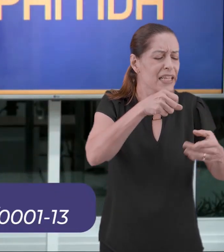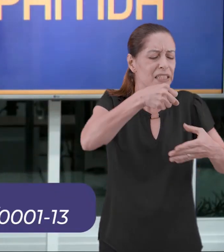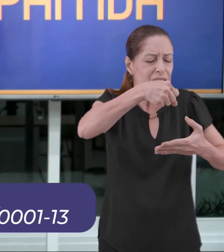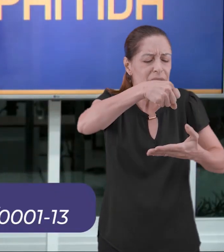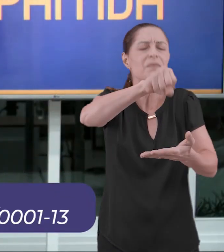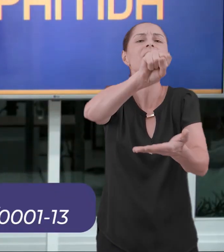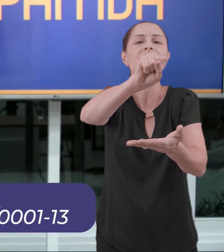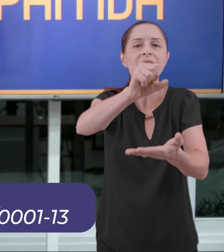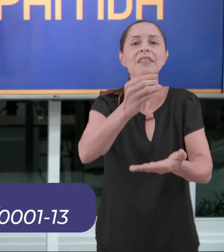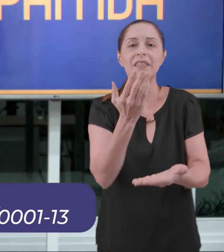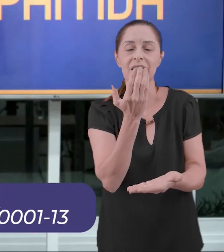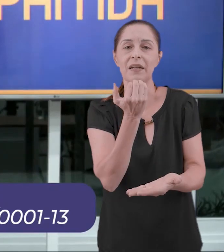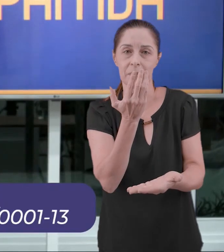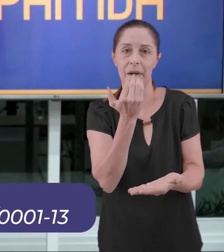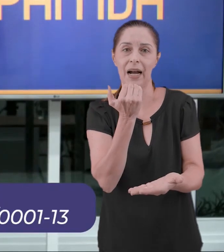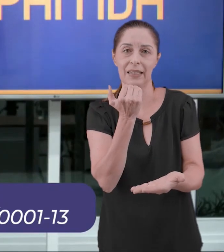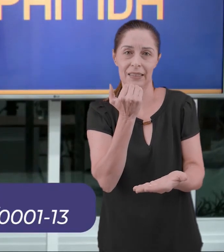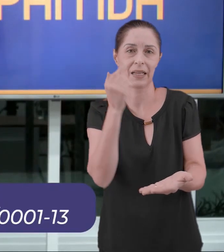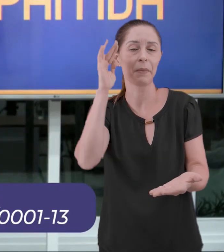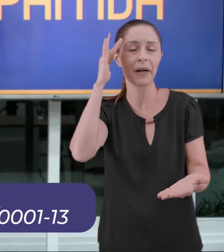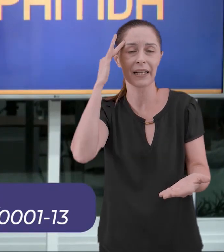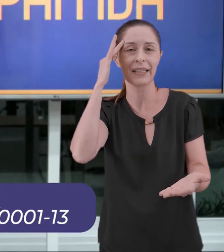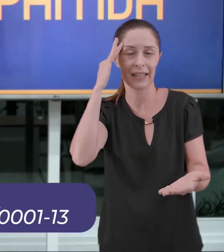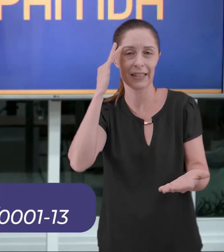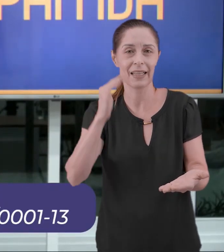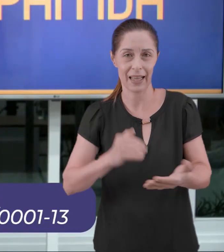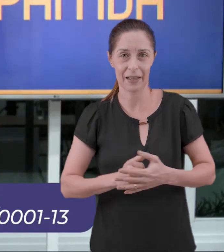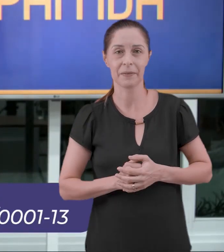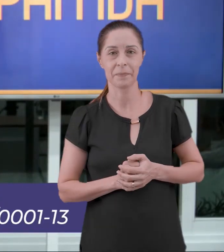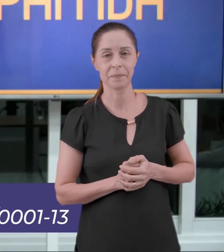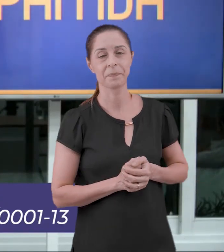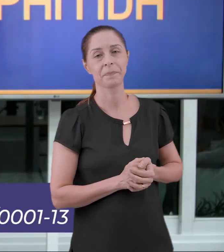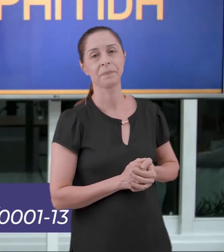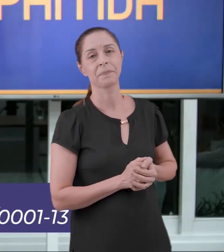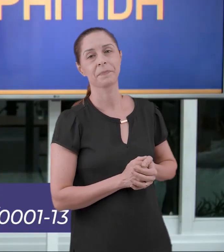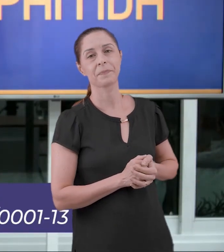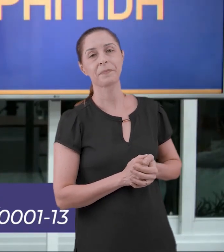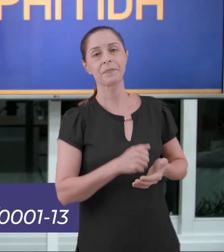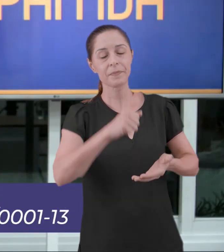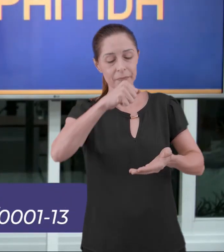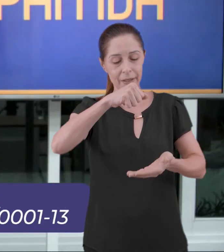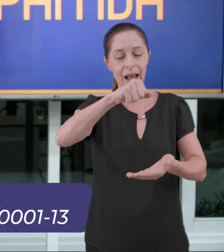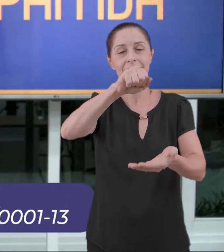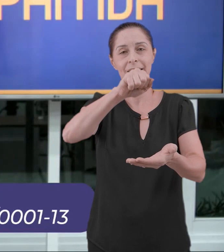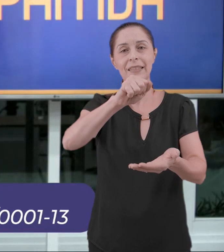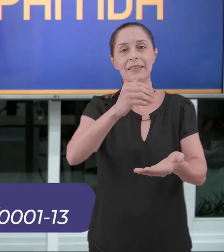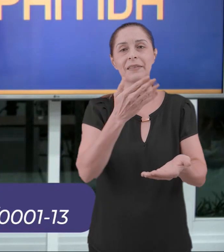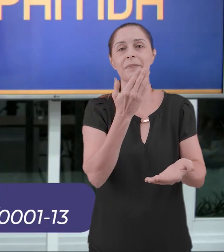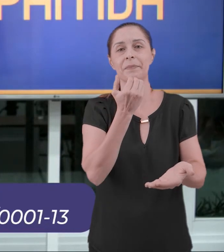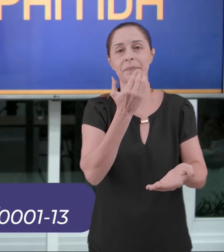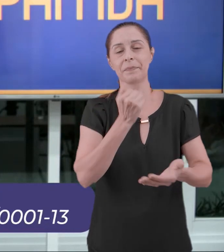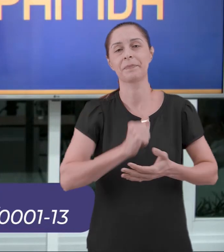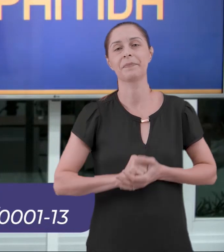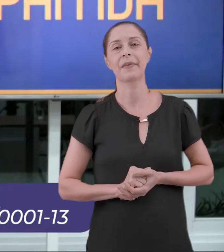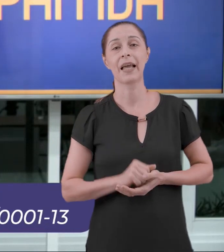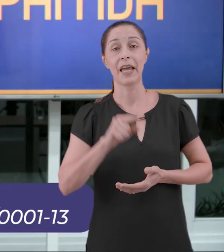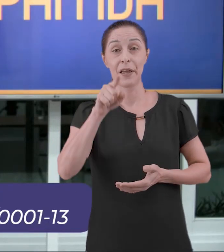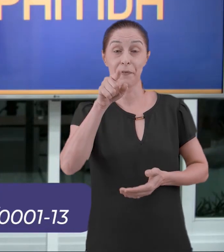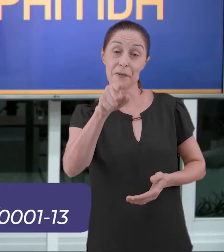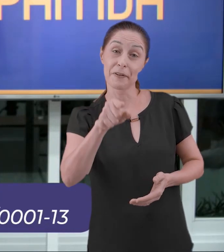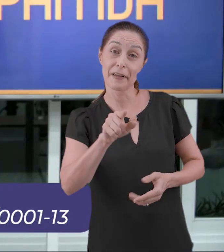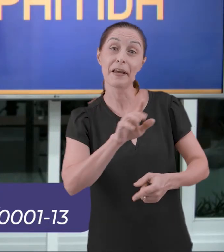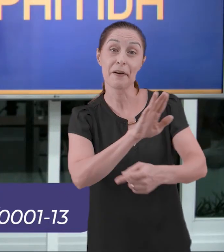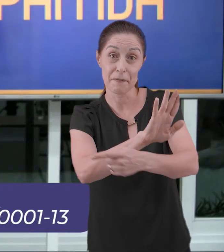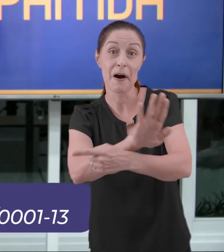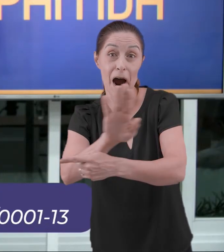R$50.000, 90 centavos. Para que a gente possa identificar o destino que é a cesta básica e você vai estar levando